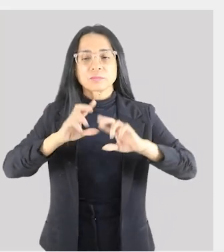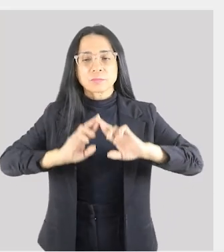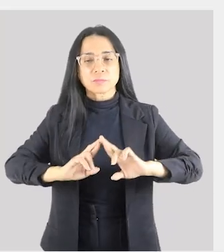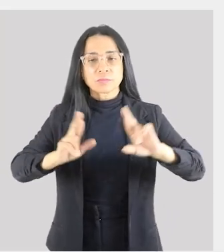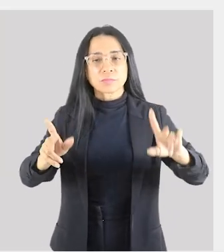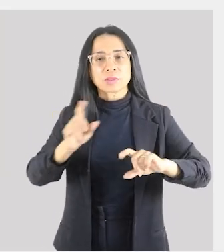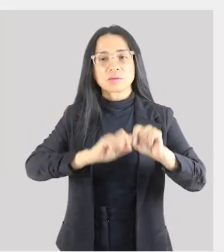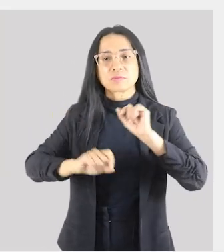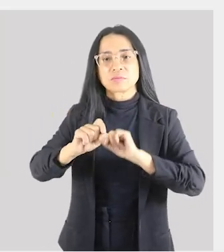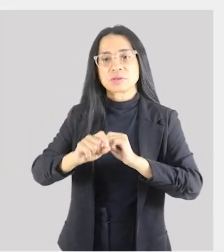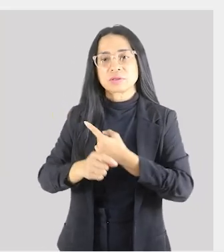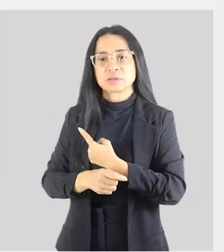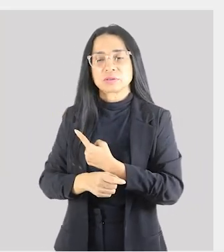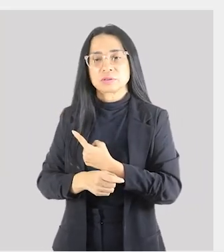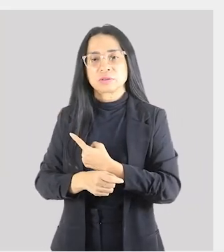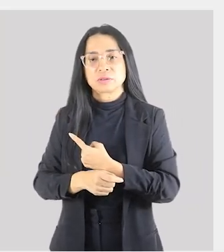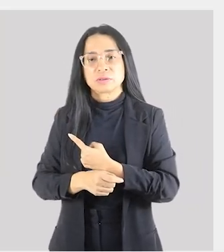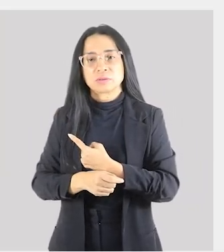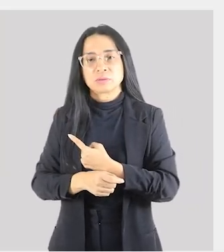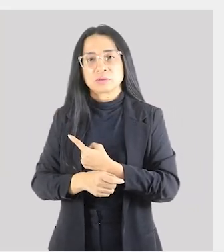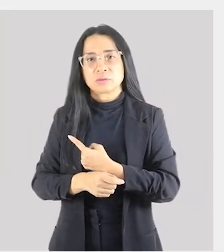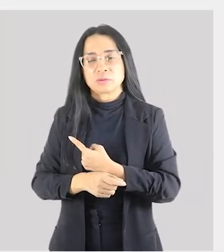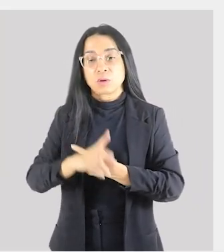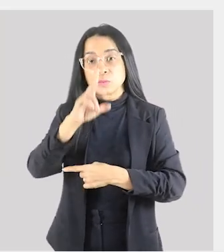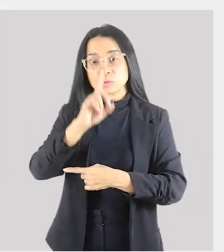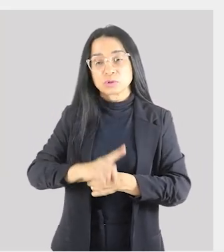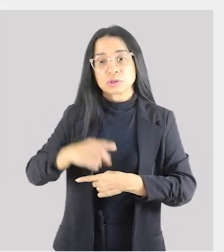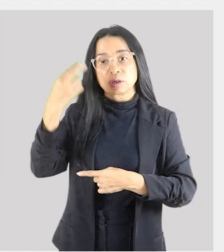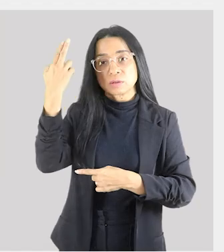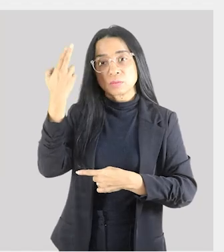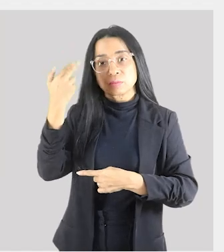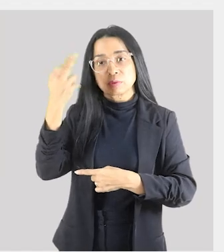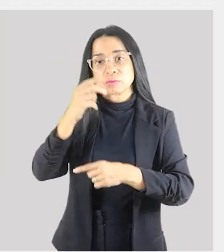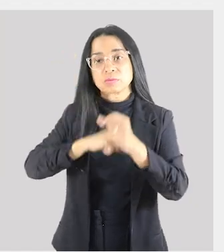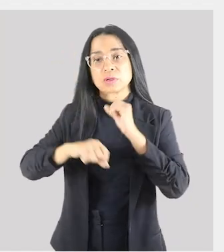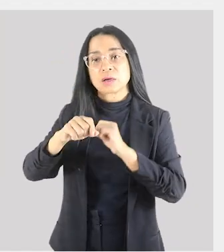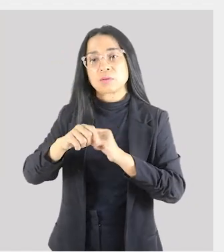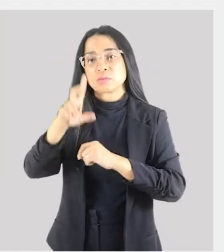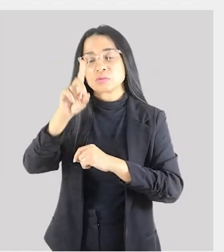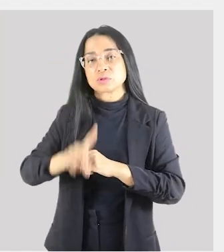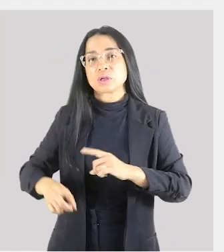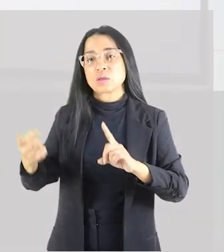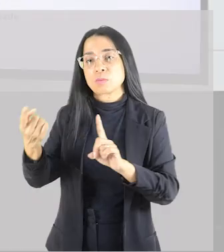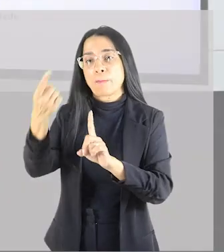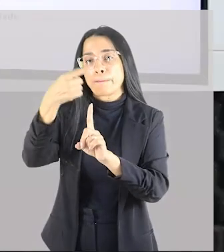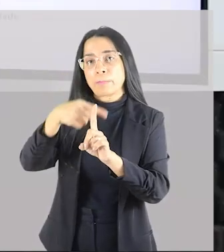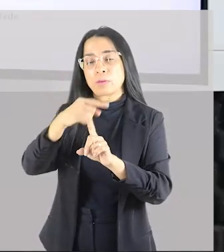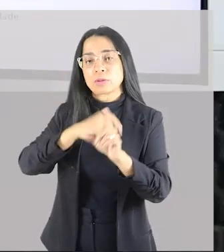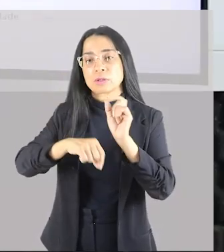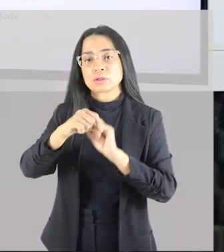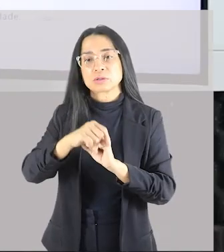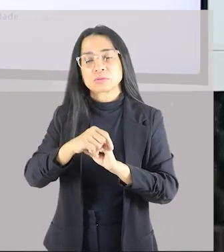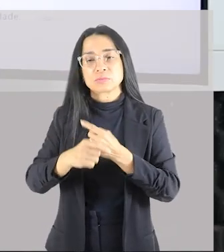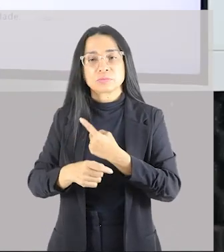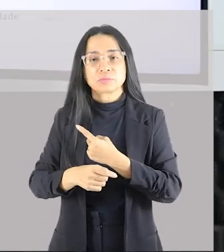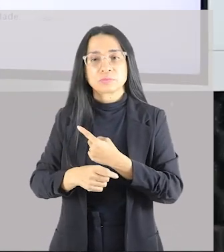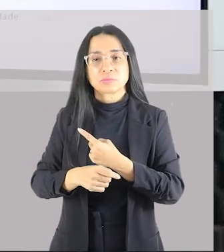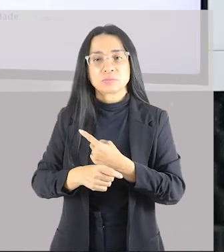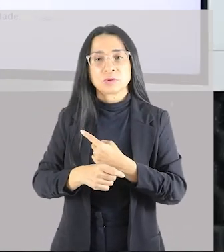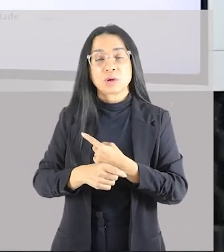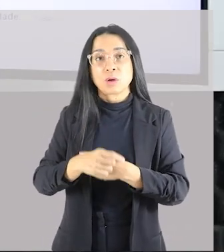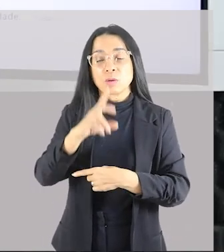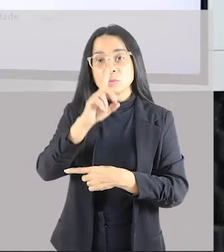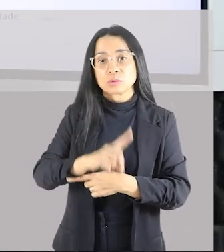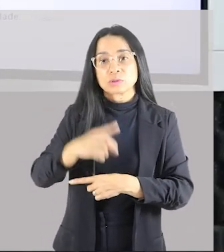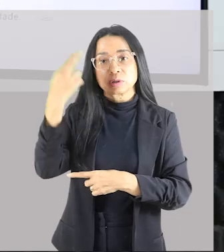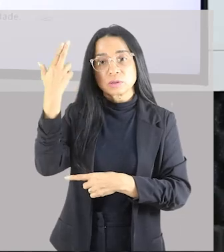diferença abissal entre direito natural e entre direito positivo. Por exemplo, o direito natural é um